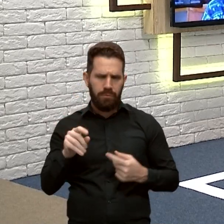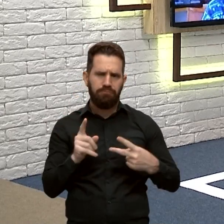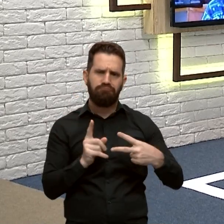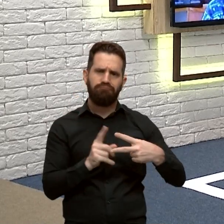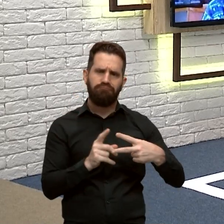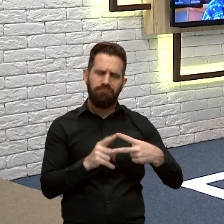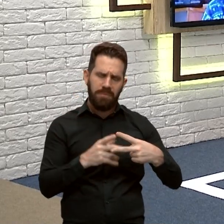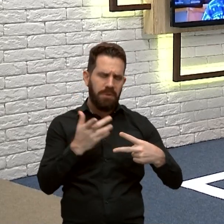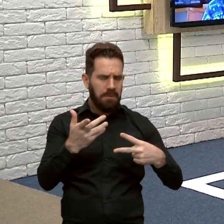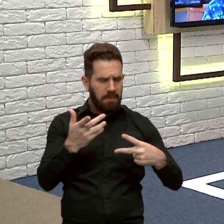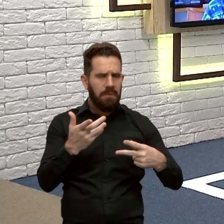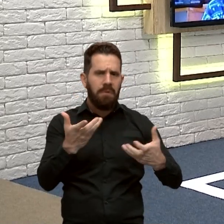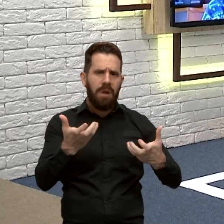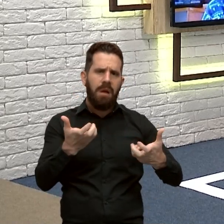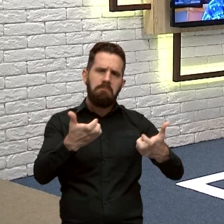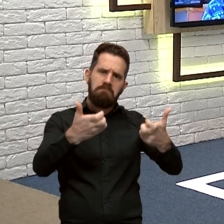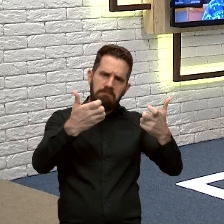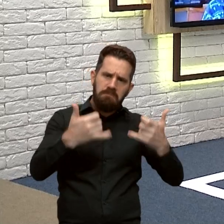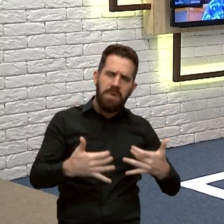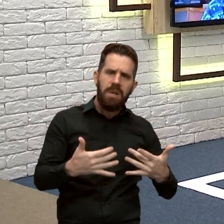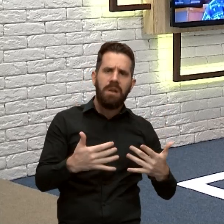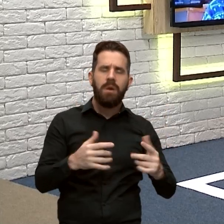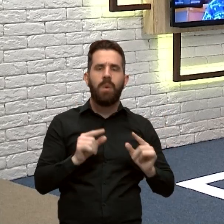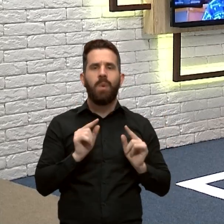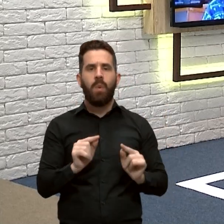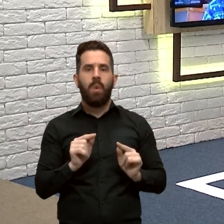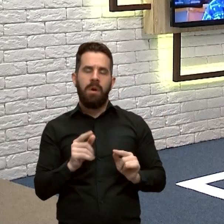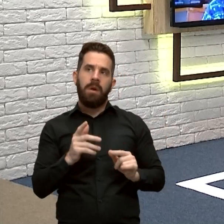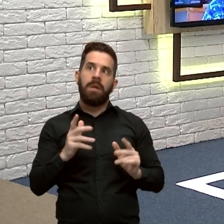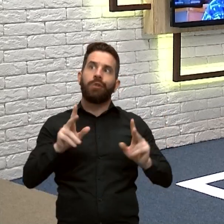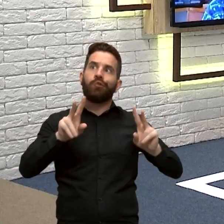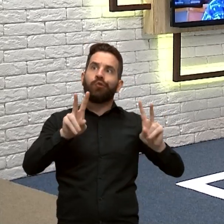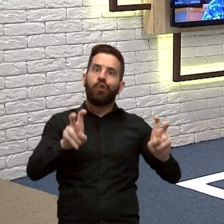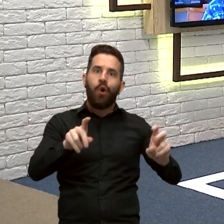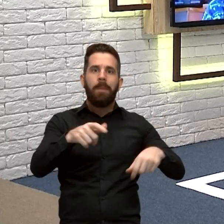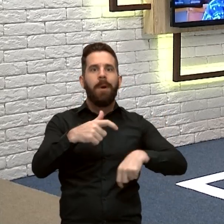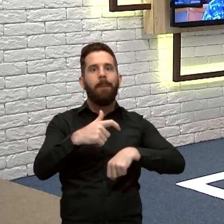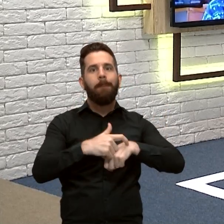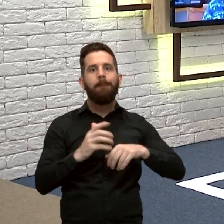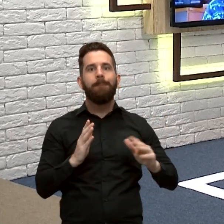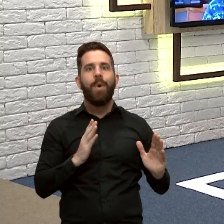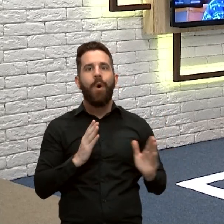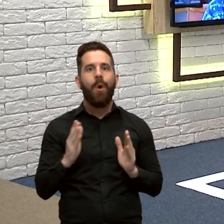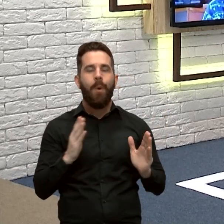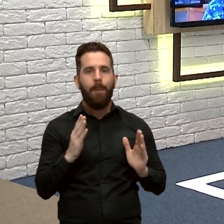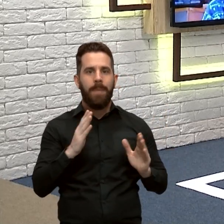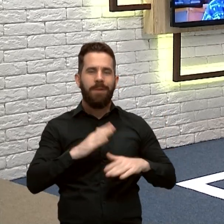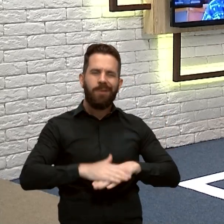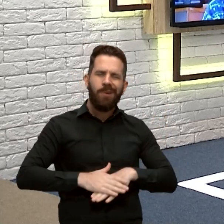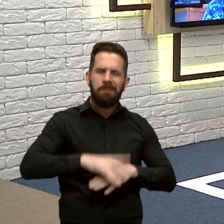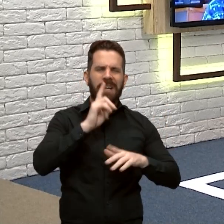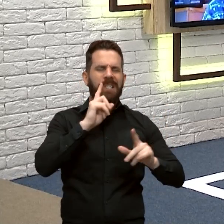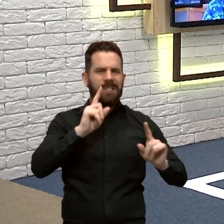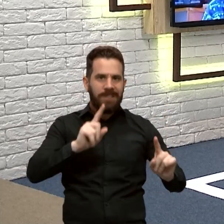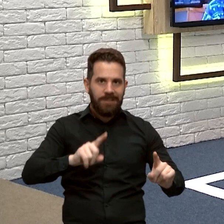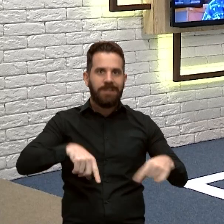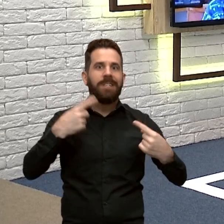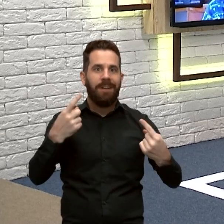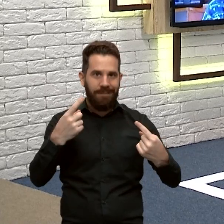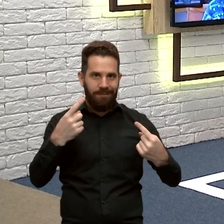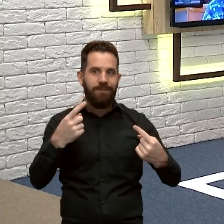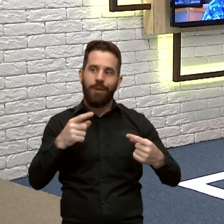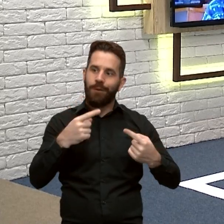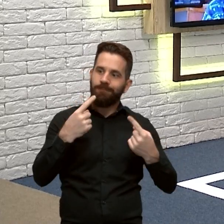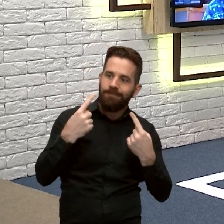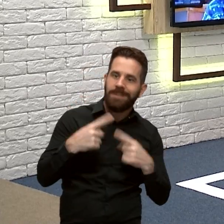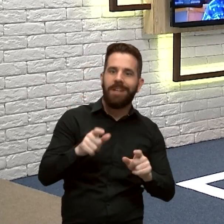momentos mais complicados, desafiadores do envelhecimento feminino, né, que é a menopausa.